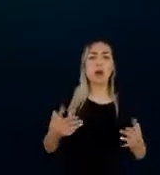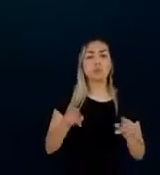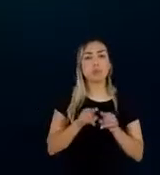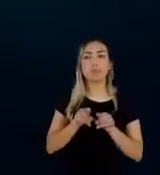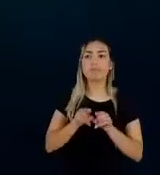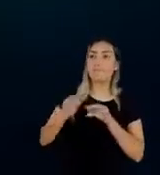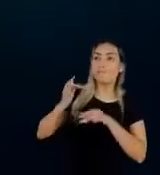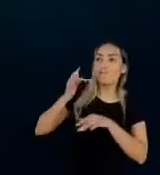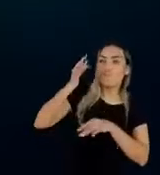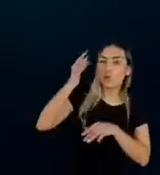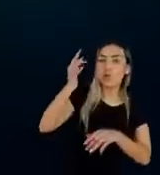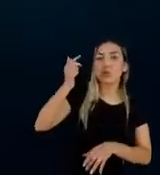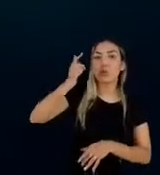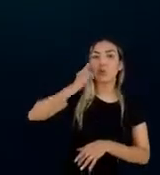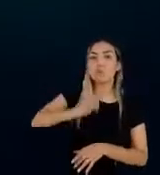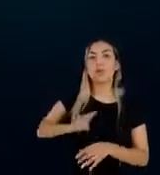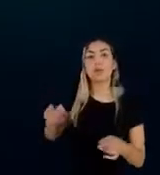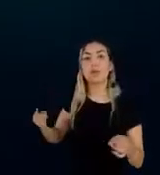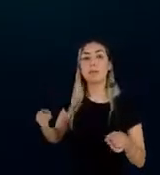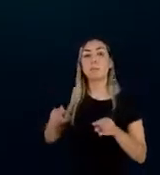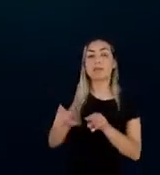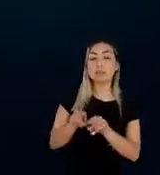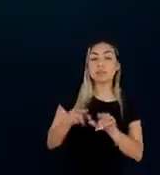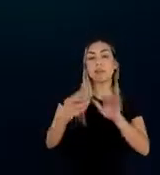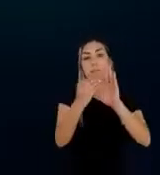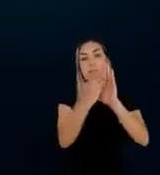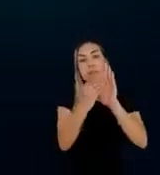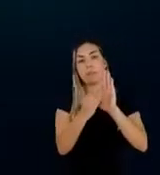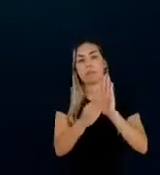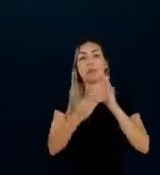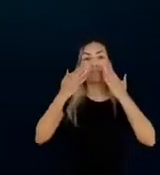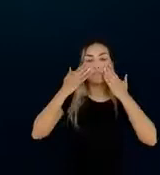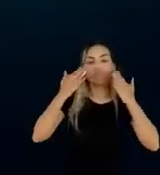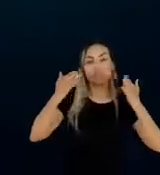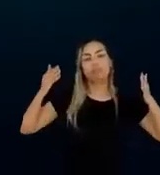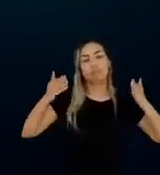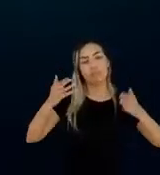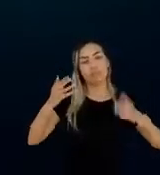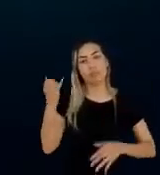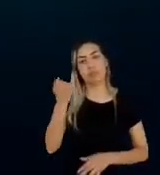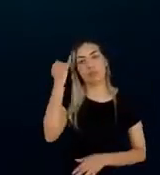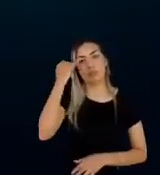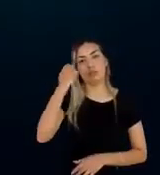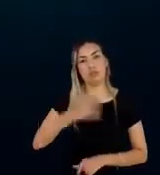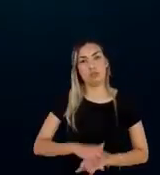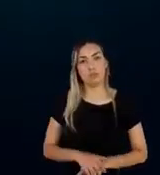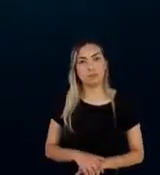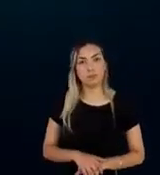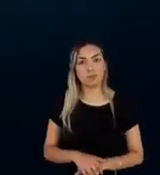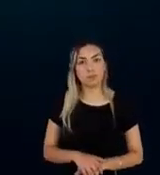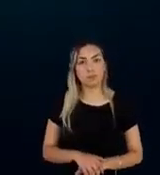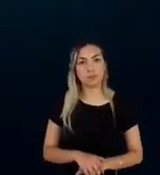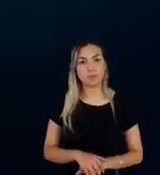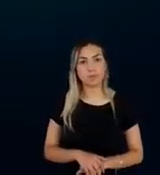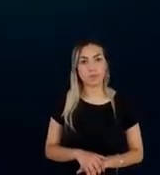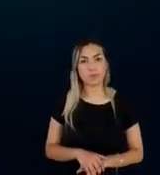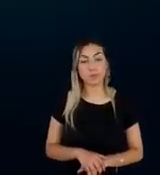ser efetivamente realizadas dentro desse novo programa, né?